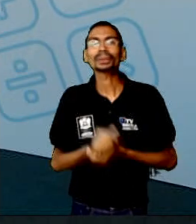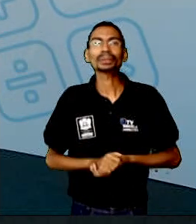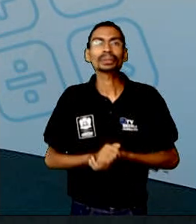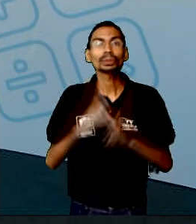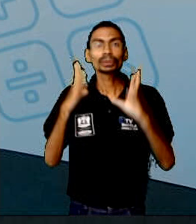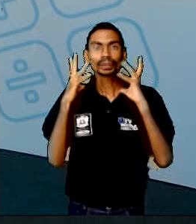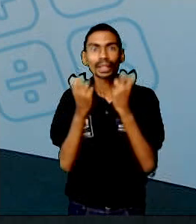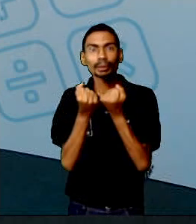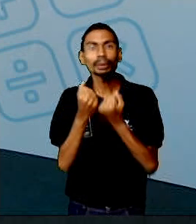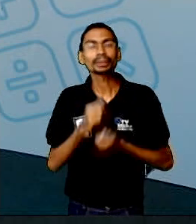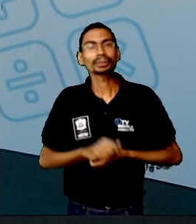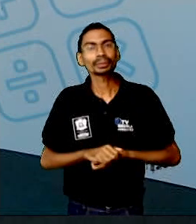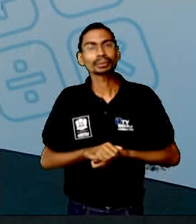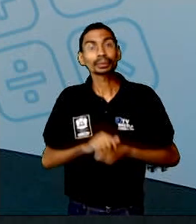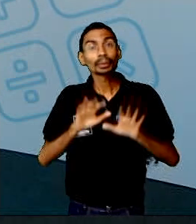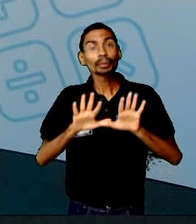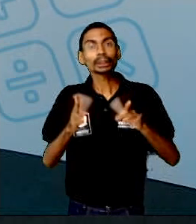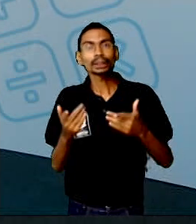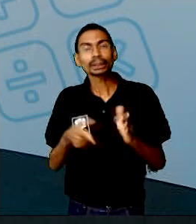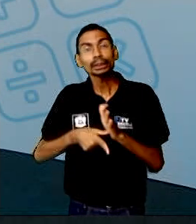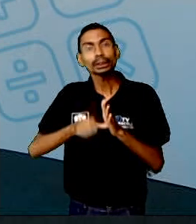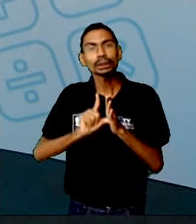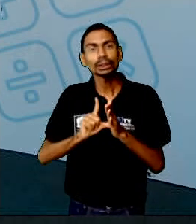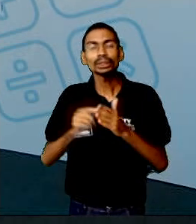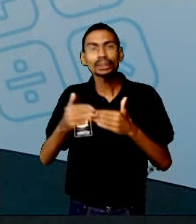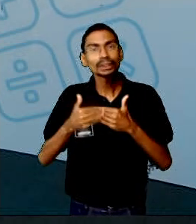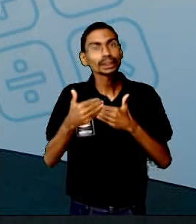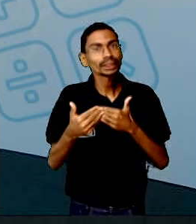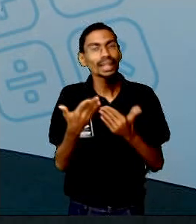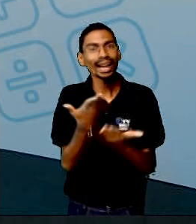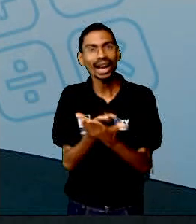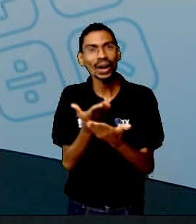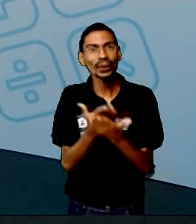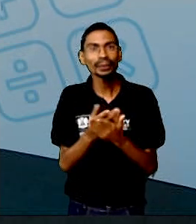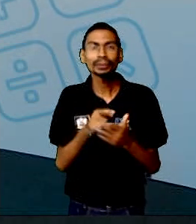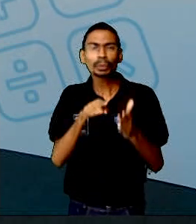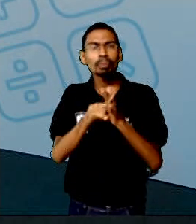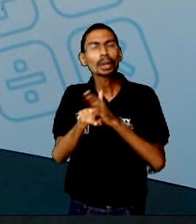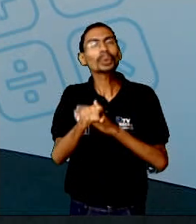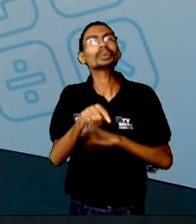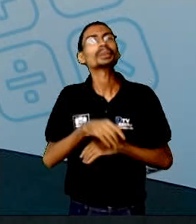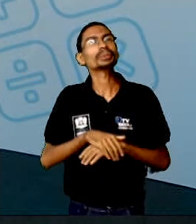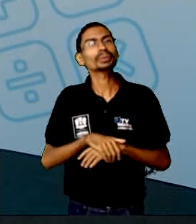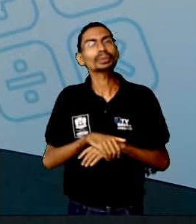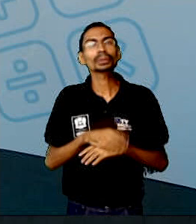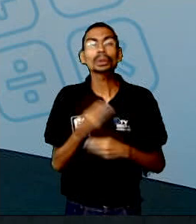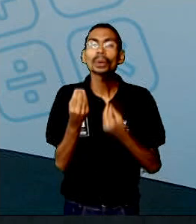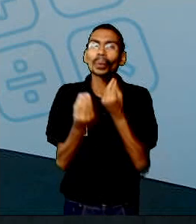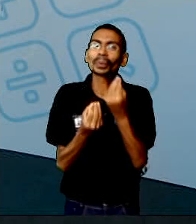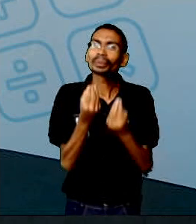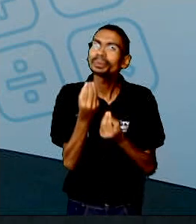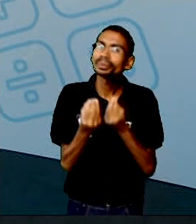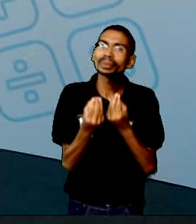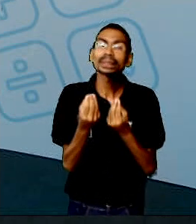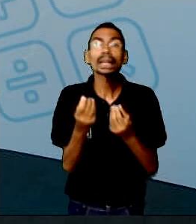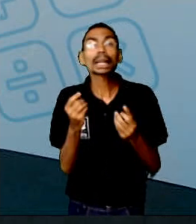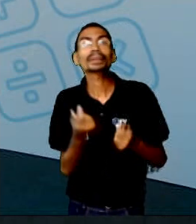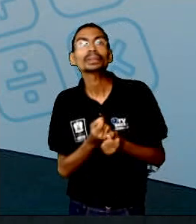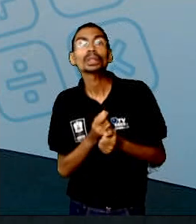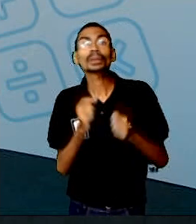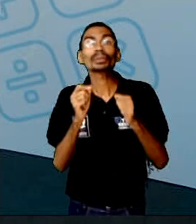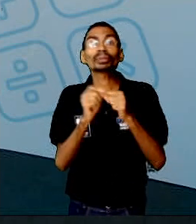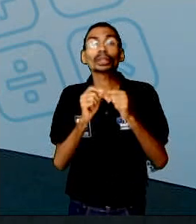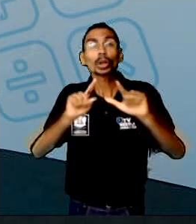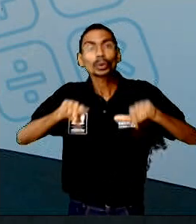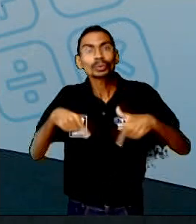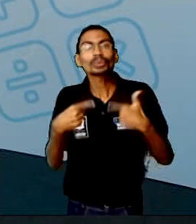animais. Mas antes da gente começar a nossa aula, eu queria perguntar para vocês, como foi realizar o